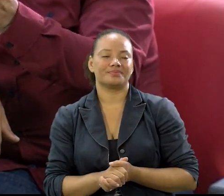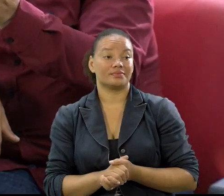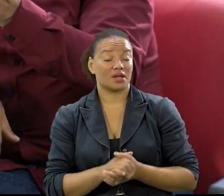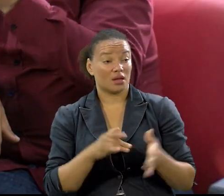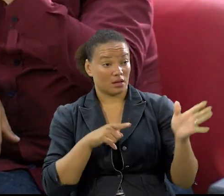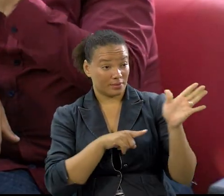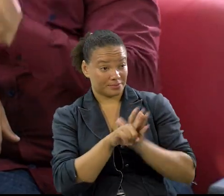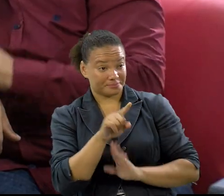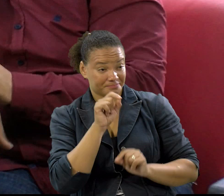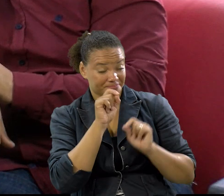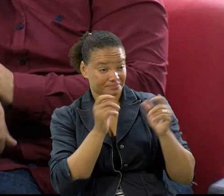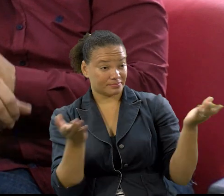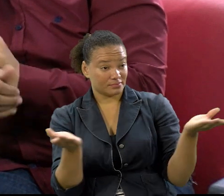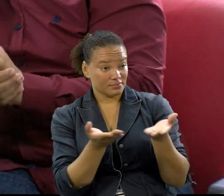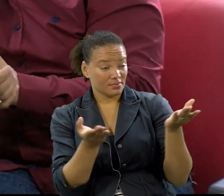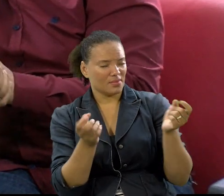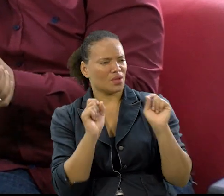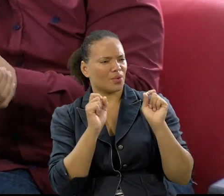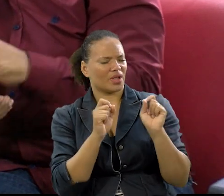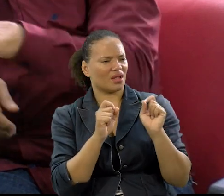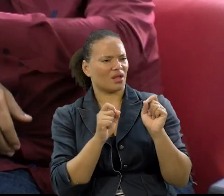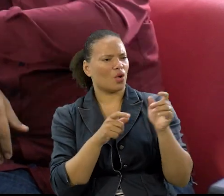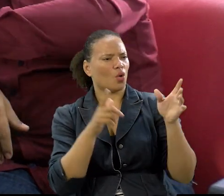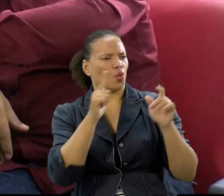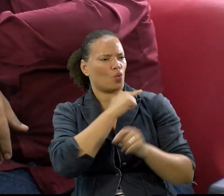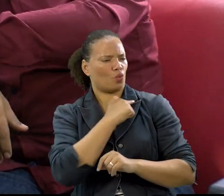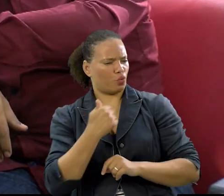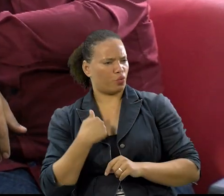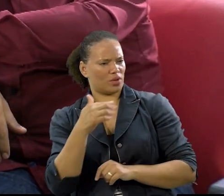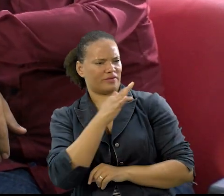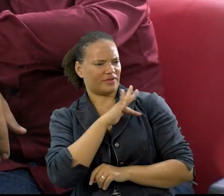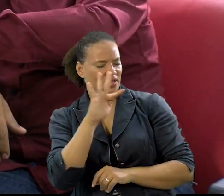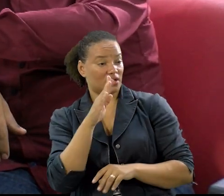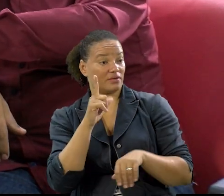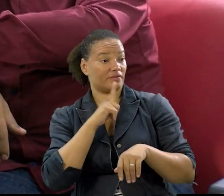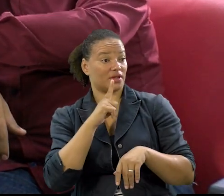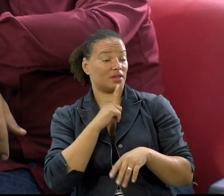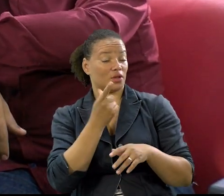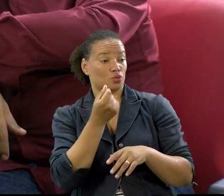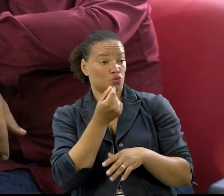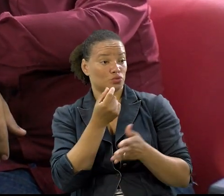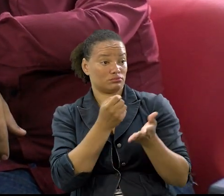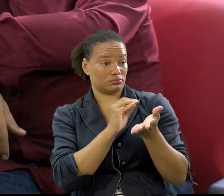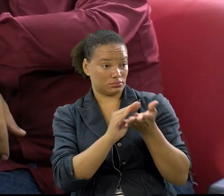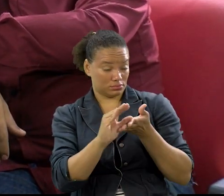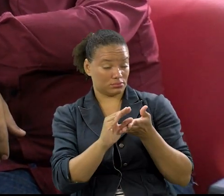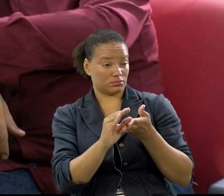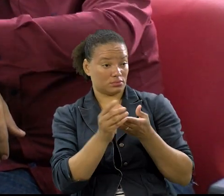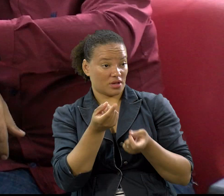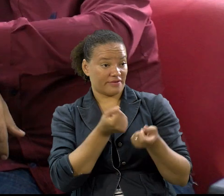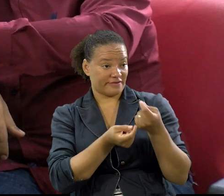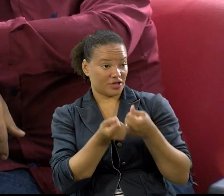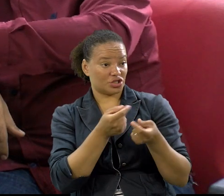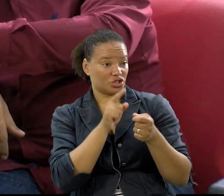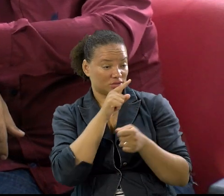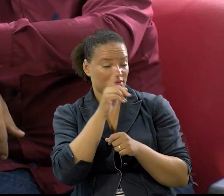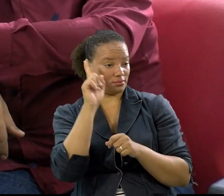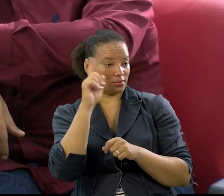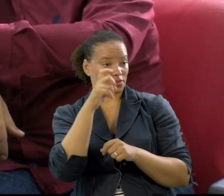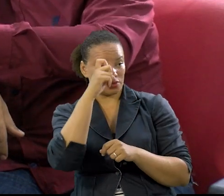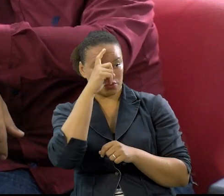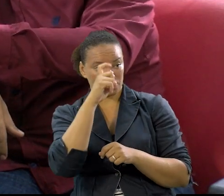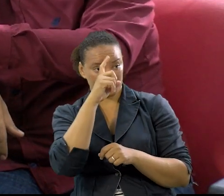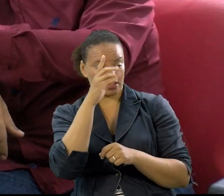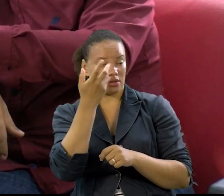dar uma informação aqui o governo federal vai colocar um recurso para eh para investir no no hospital